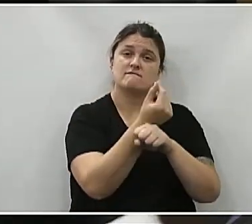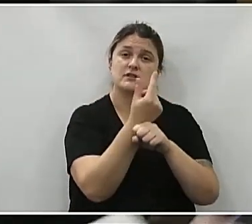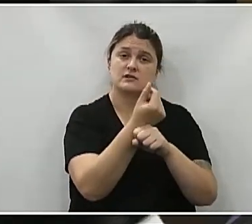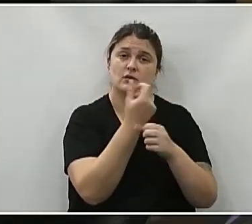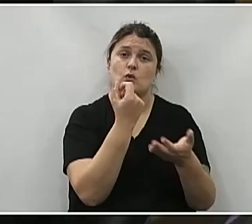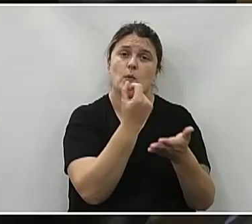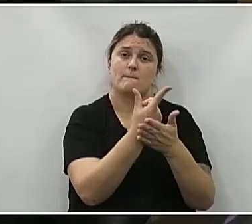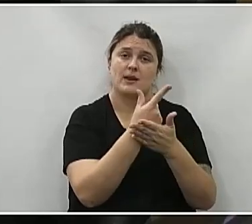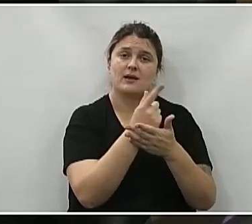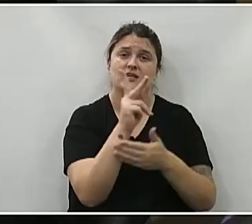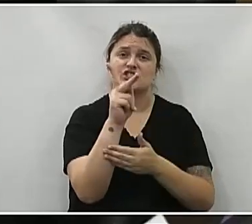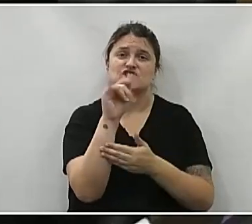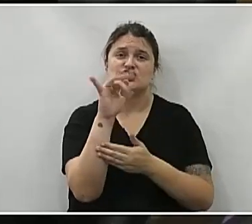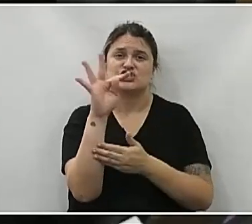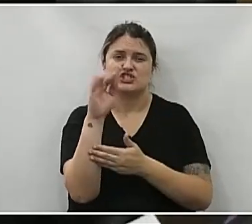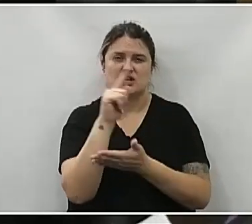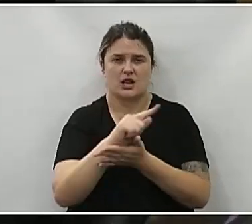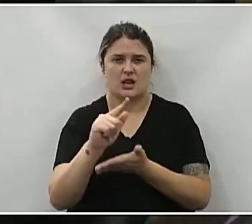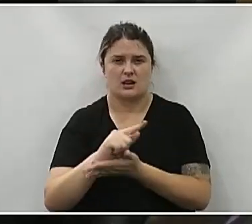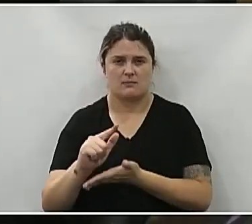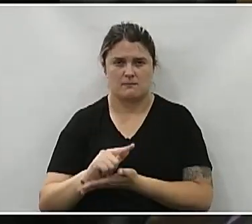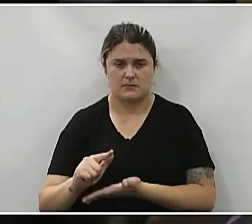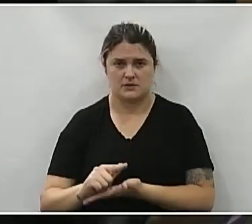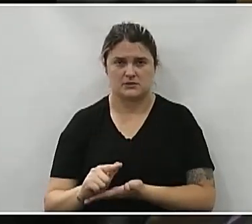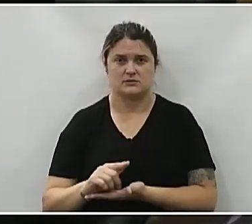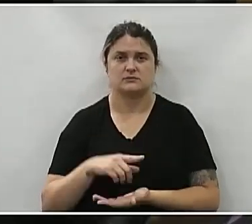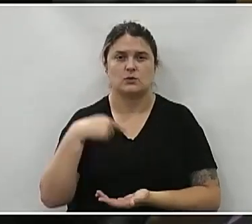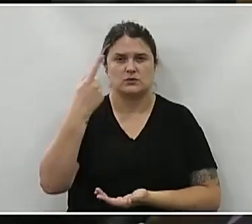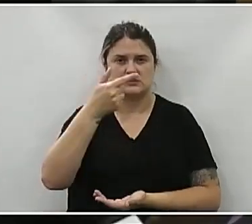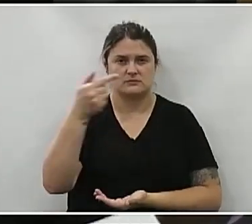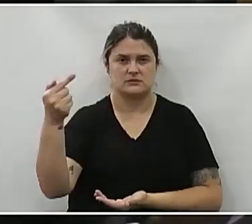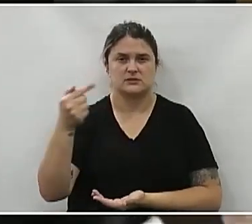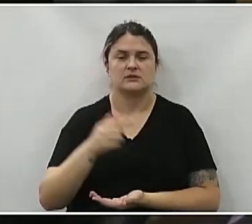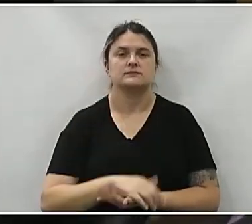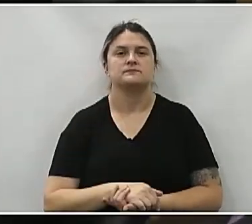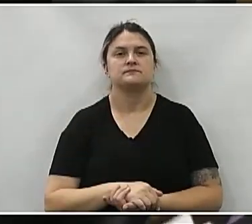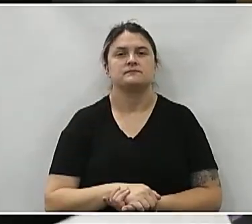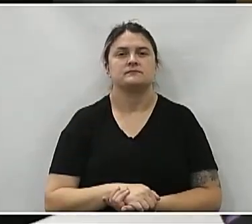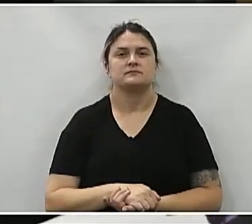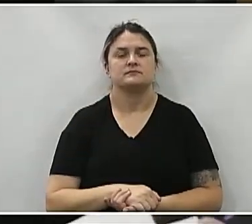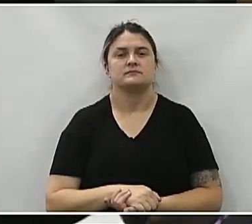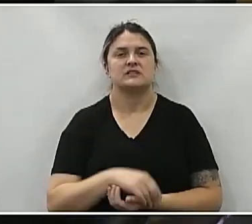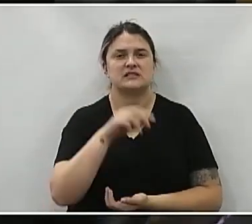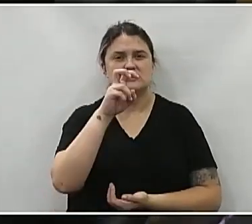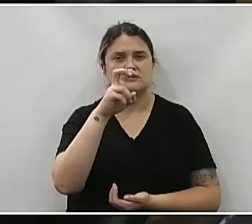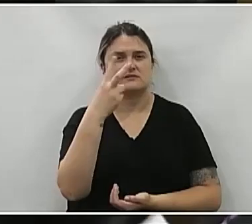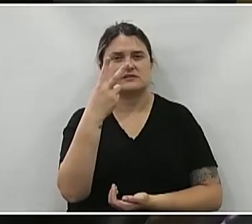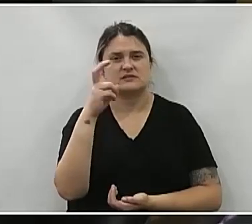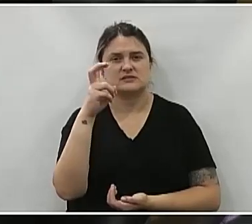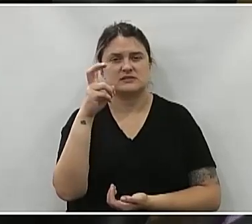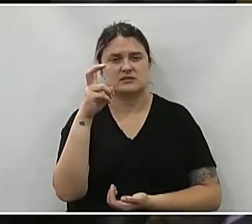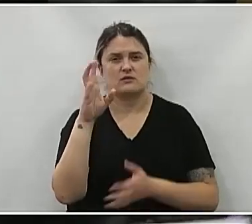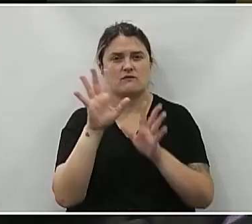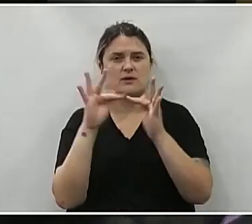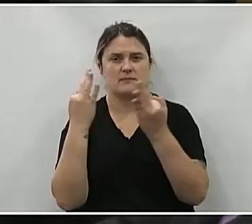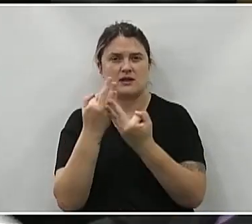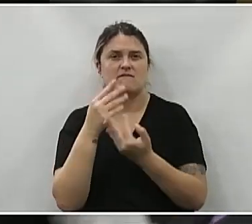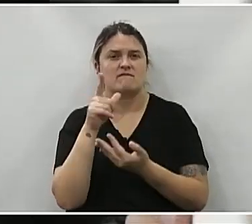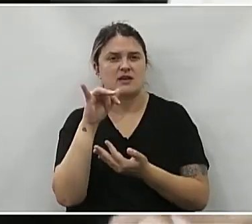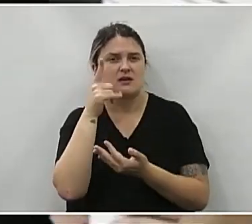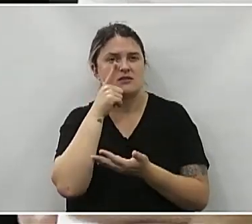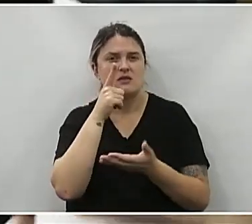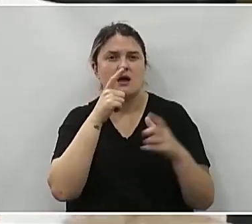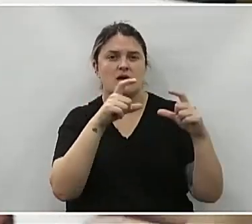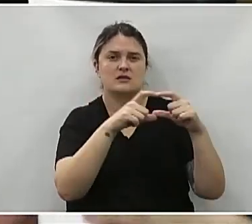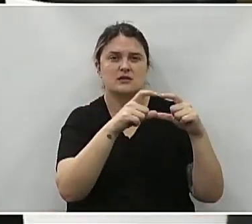compra do kit higiene que vai ser disponibilizado ainda durante essa na próxima semana serão 525 famílias que vão receber um cartão então da adra no valor de